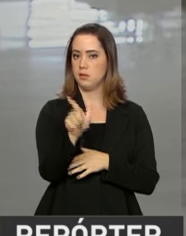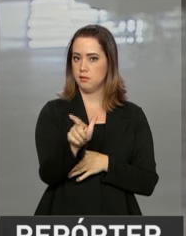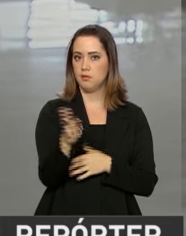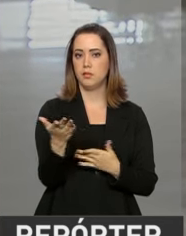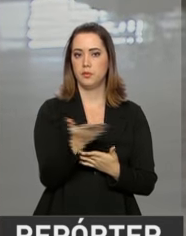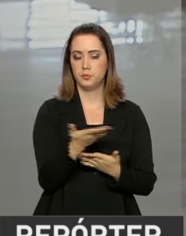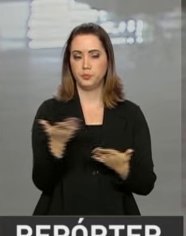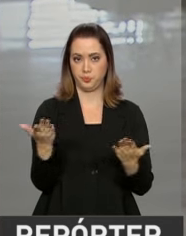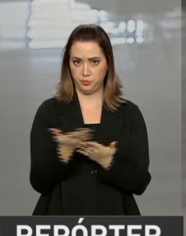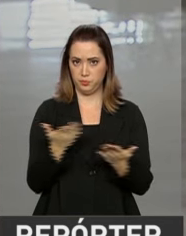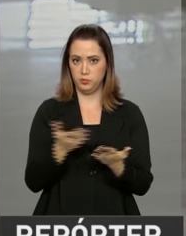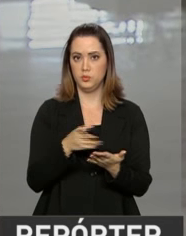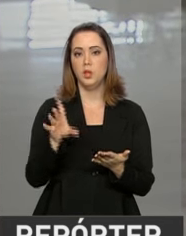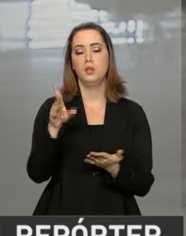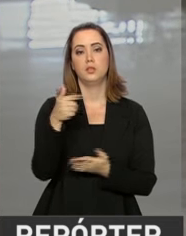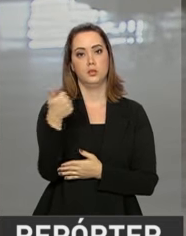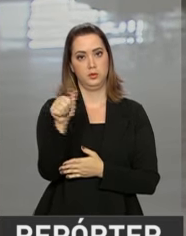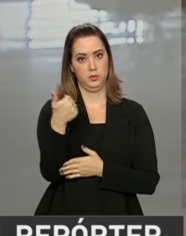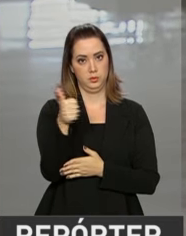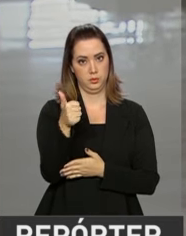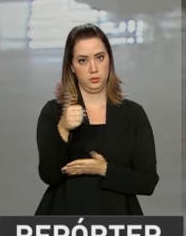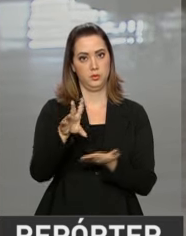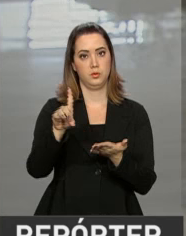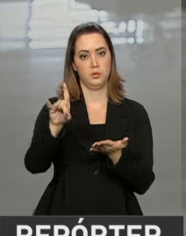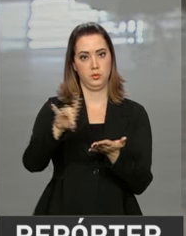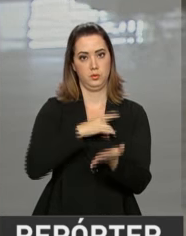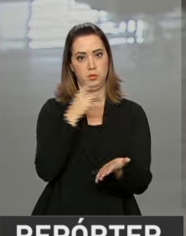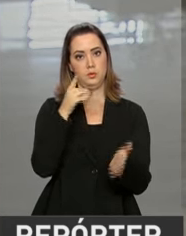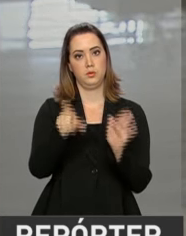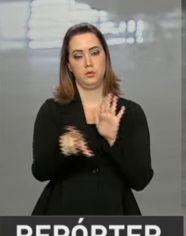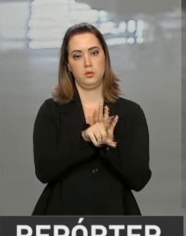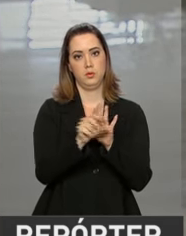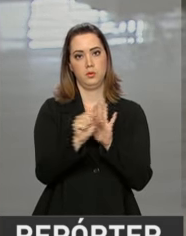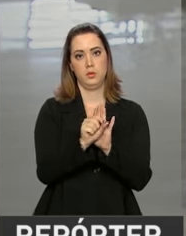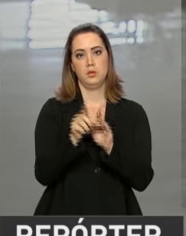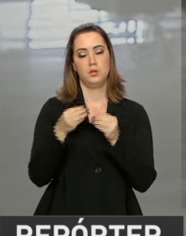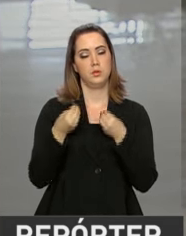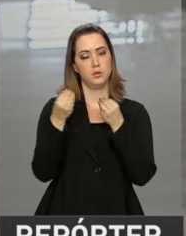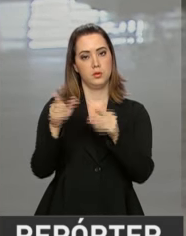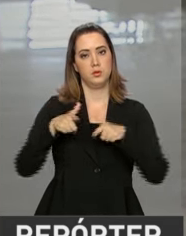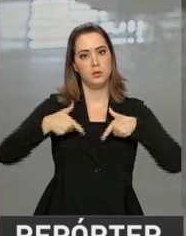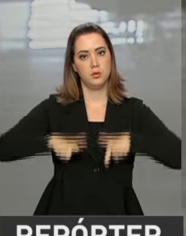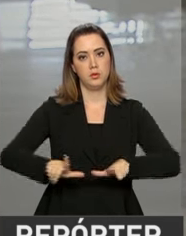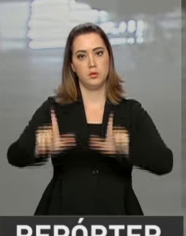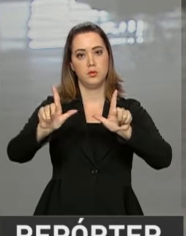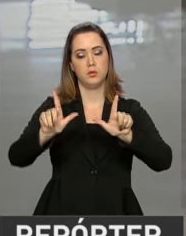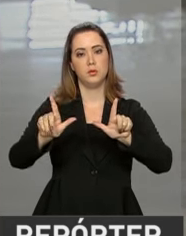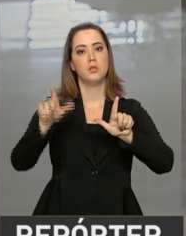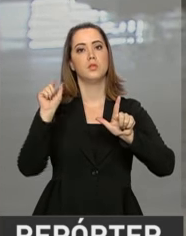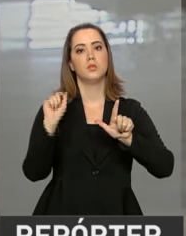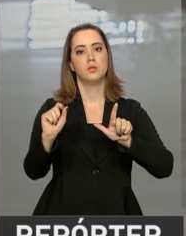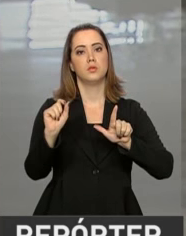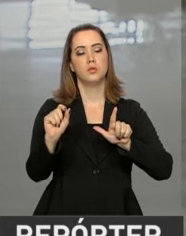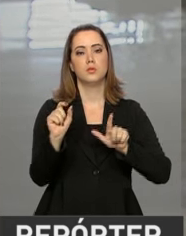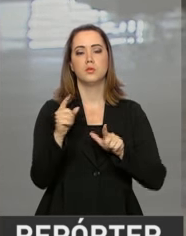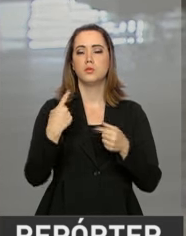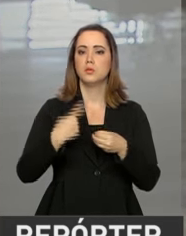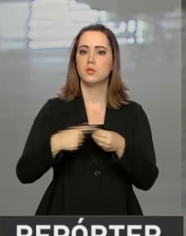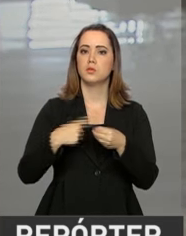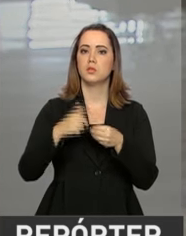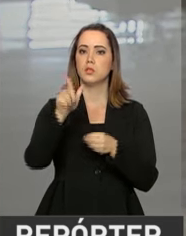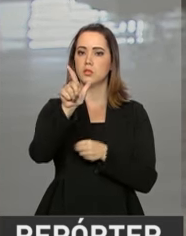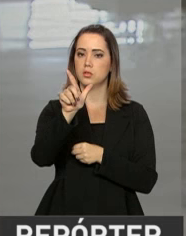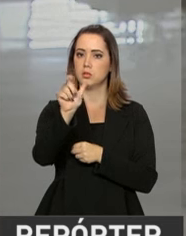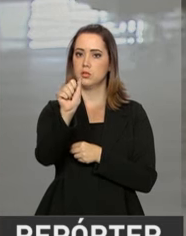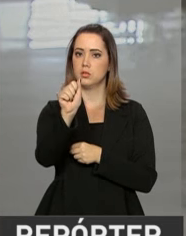sanciona a lei que concede o título de Capital Nacional dos Botos Pescadores à Laguna, cidade de Laguna. Esses